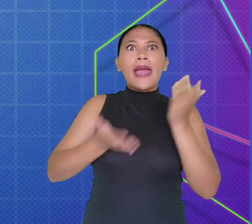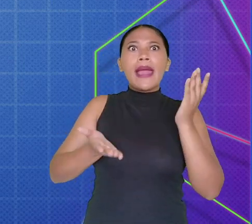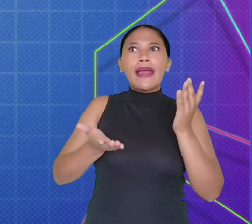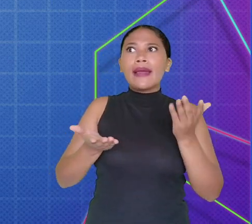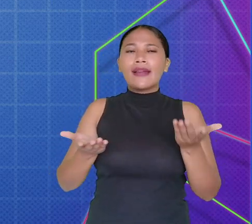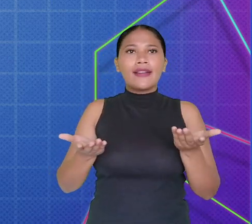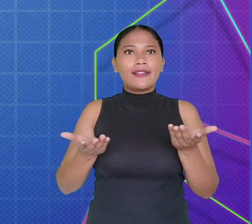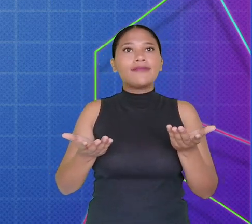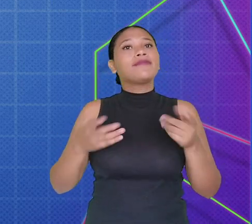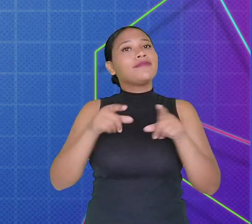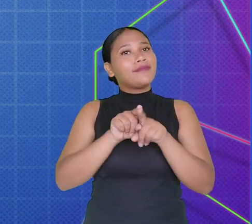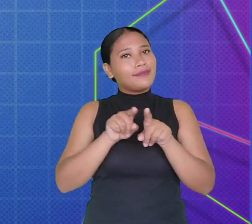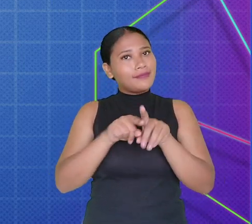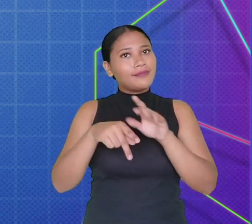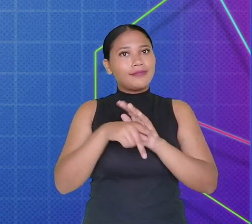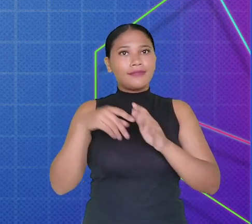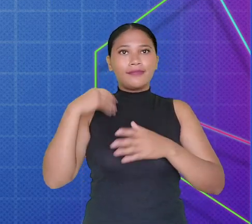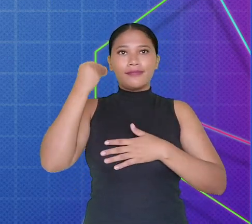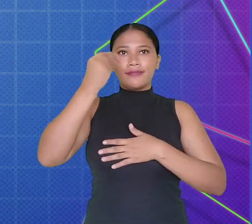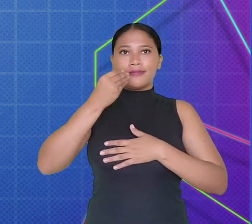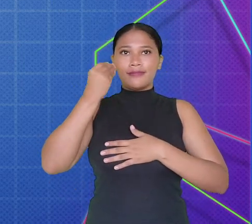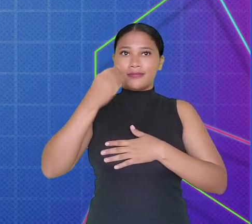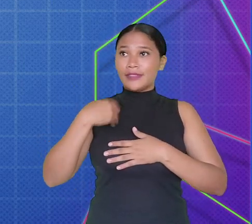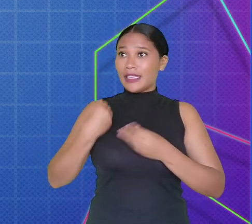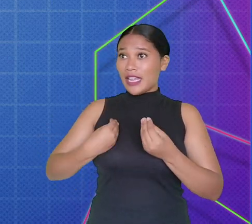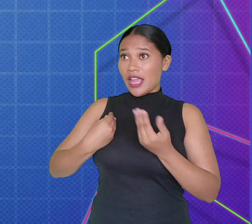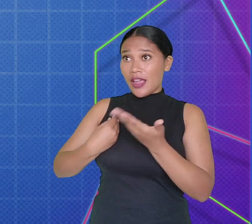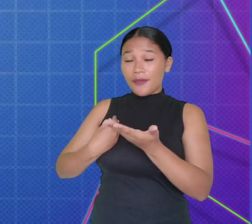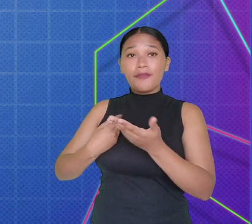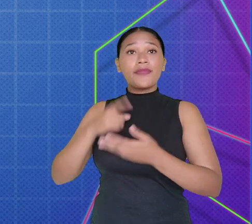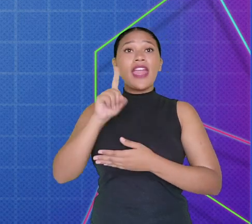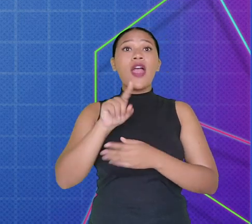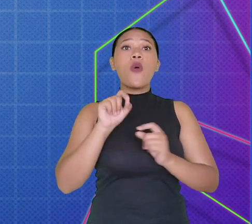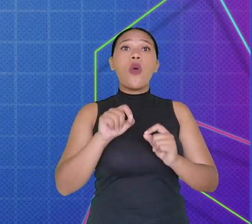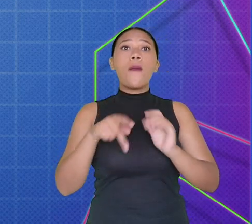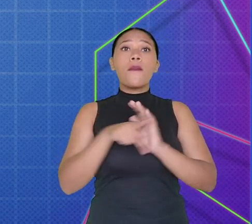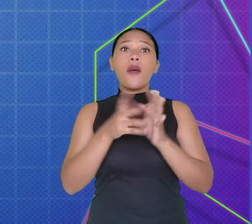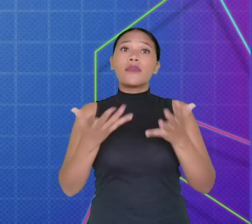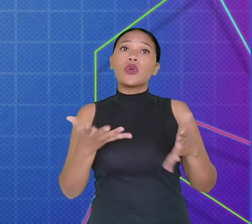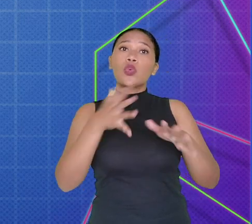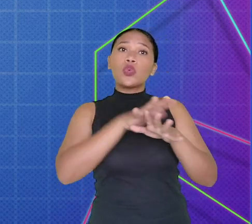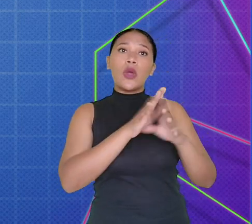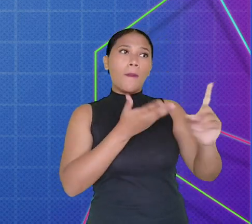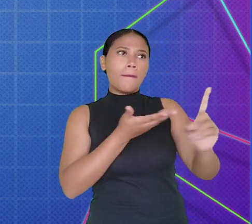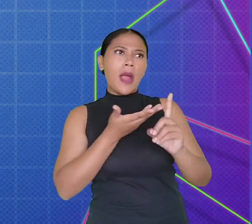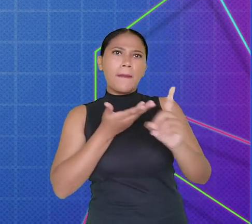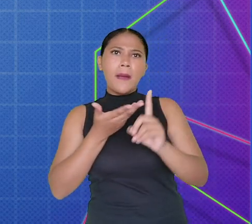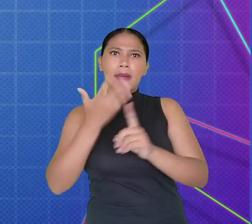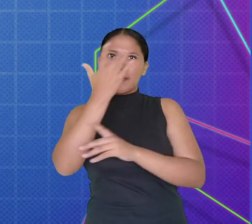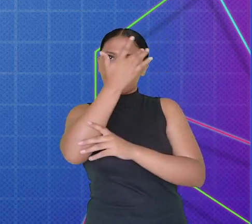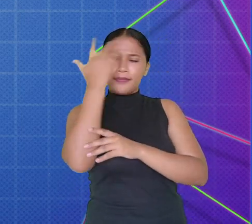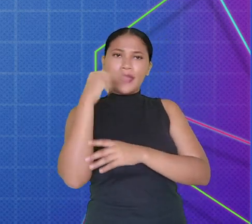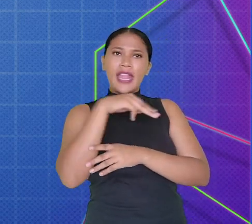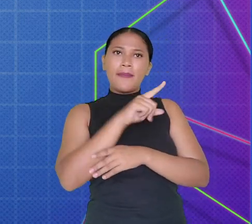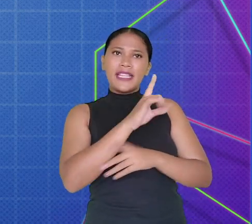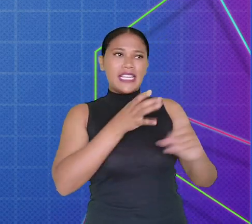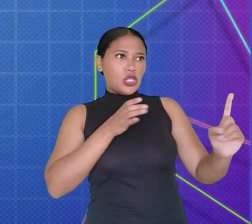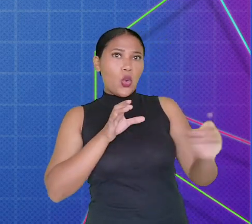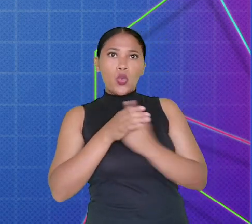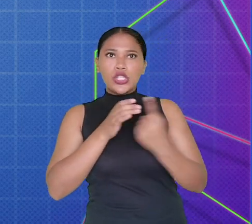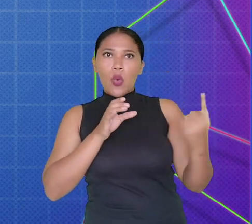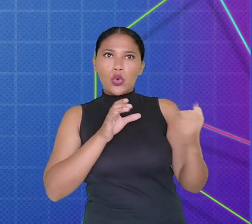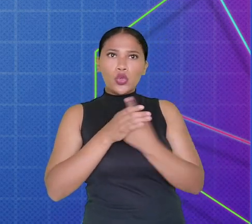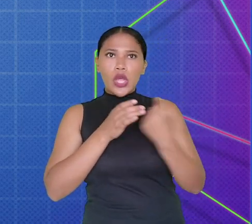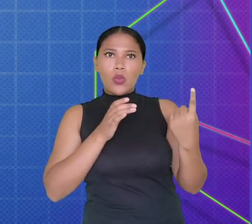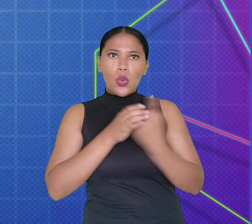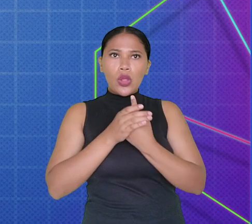disponibilidade de recursos. Outra forma em que as interações orgânicas são implementadas no jogo é através da inclusão de personagens não jogáveis que